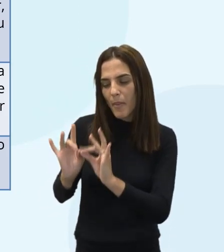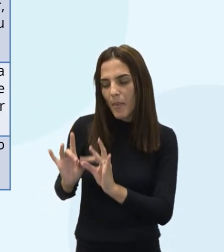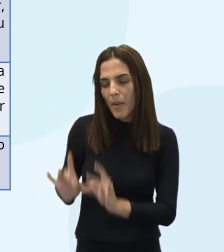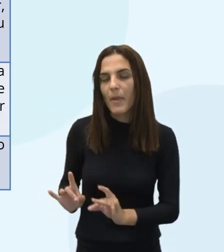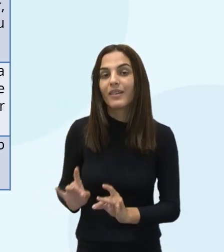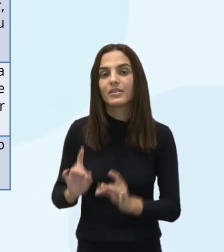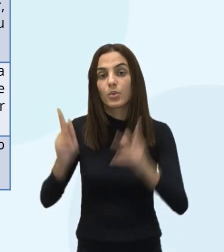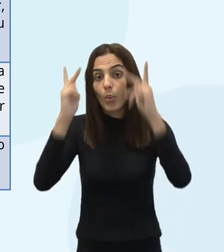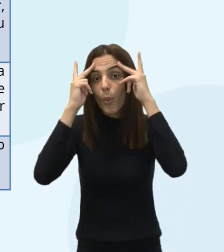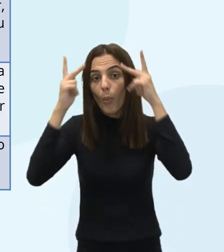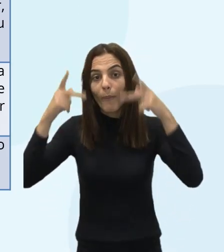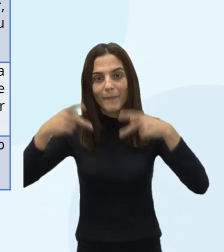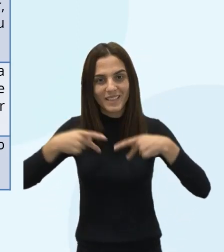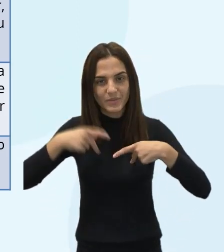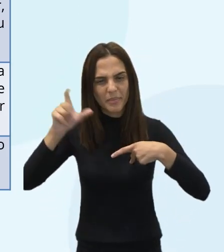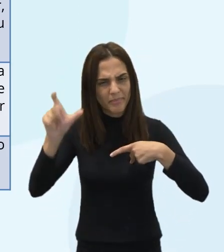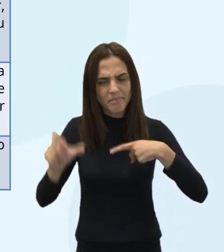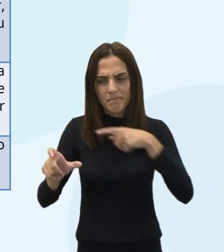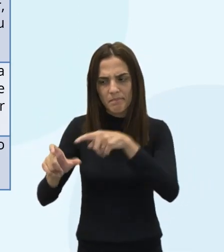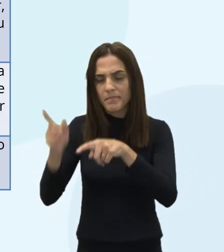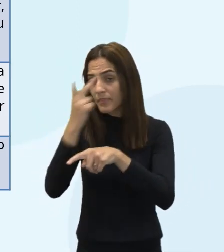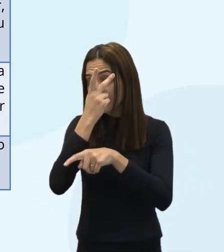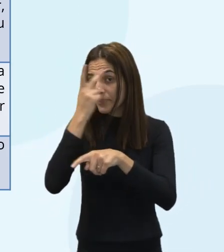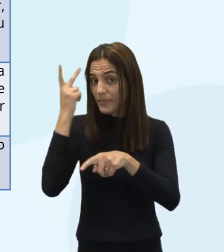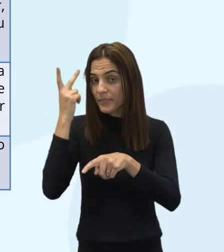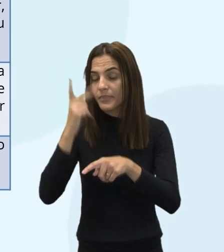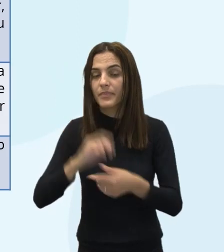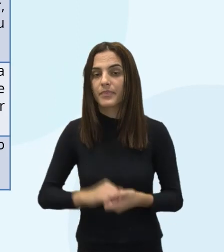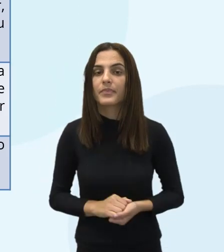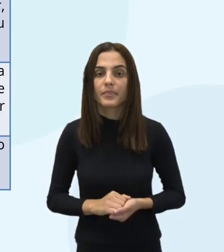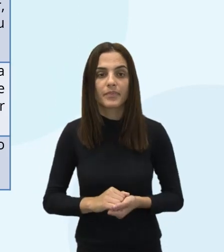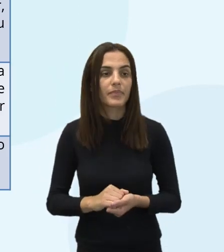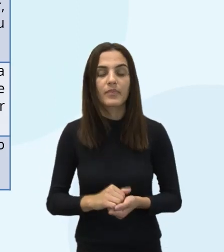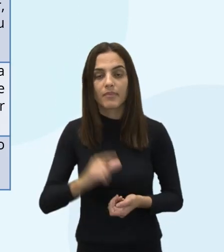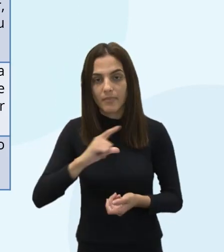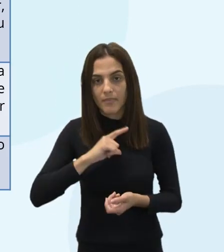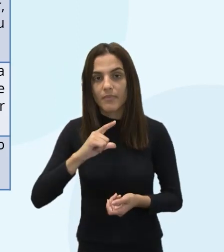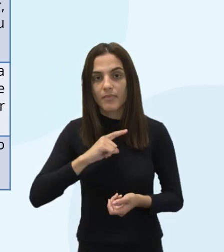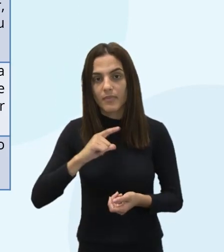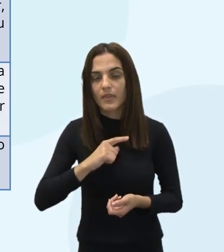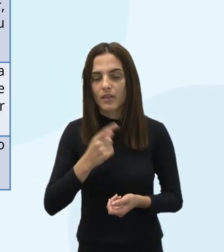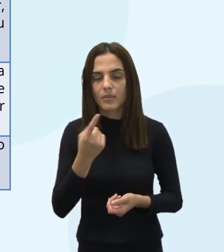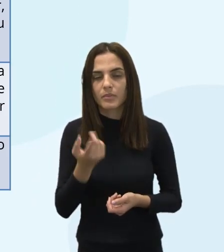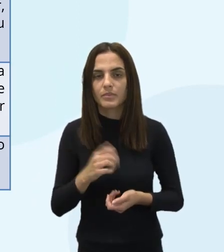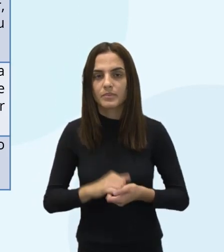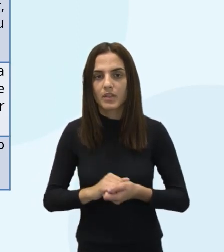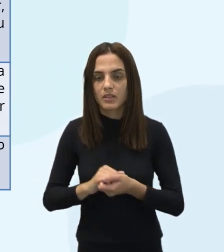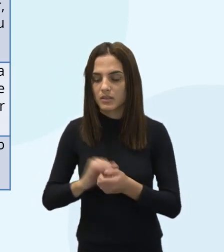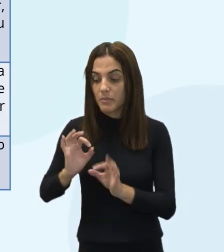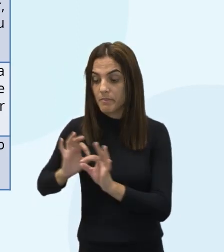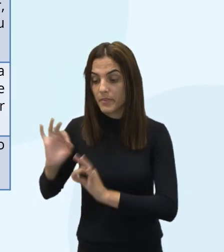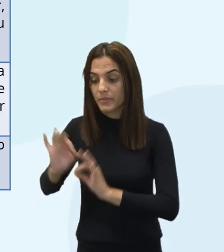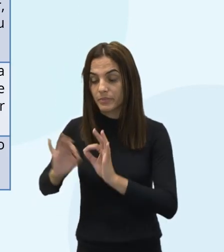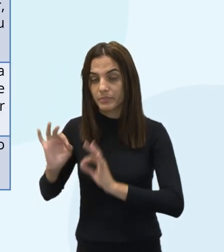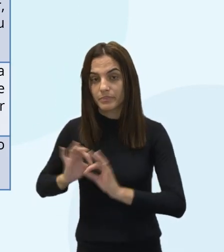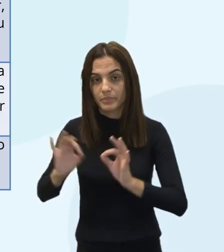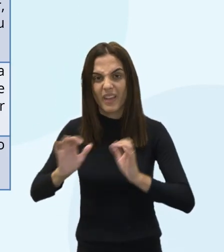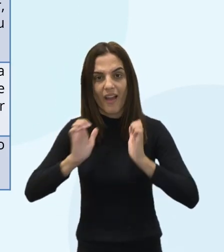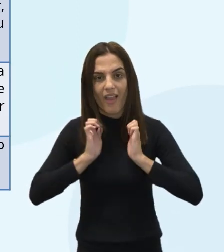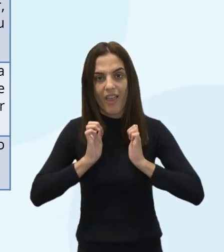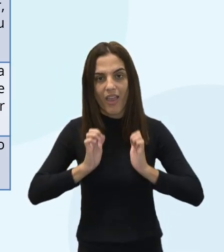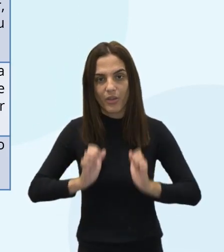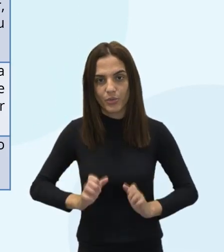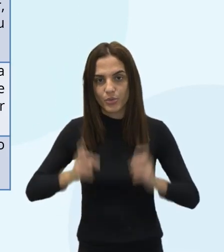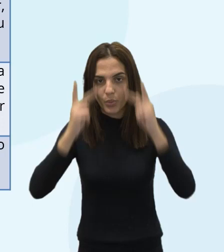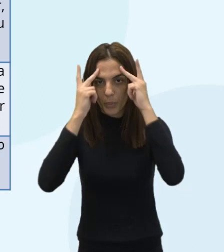condição humana. Lembrando que a Declaração Universal ela tem essa, vamos dizer assim, essa projeção da dignidade humana e da